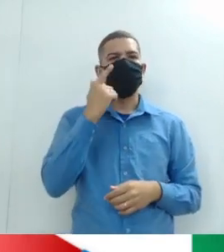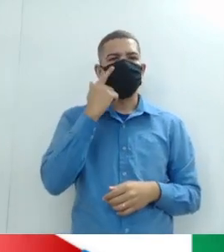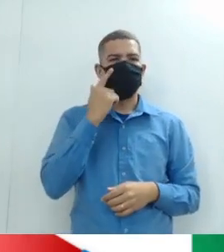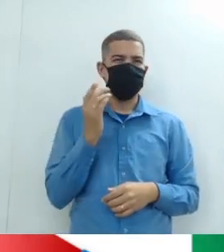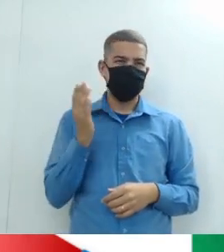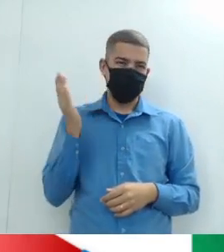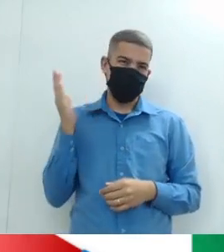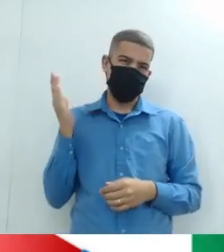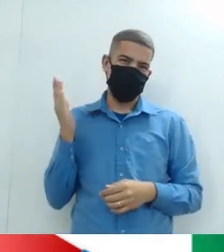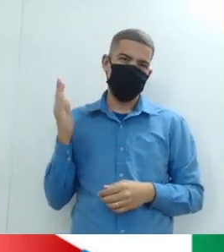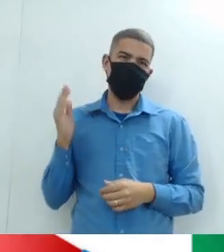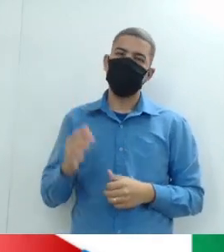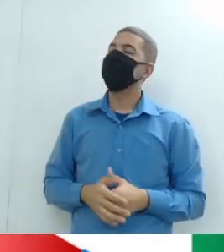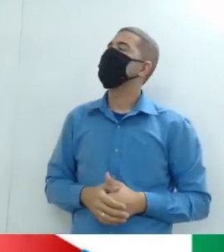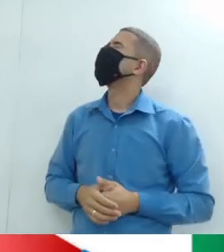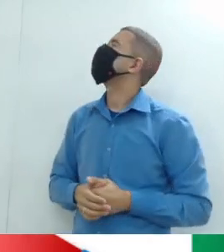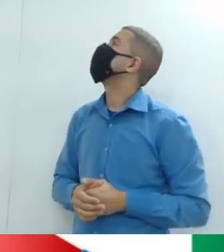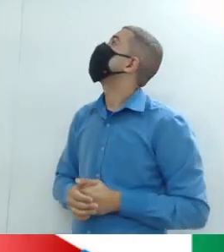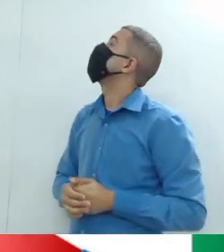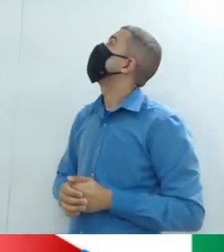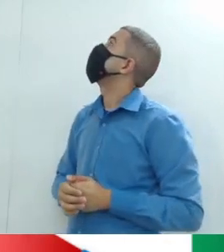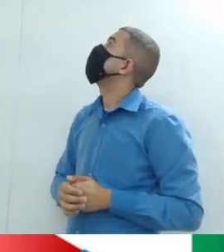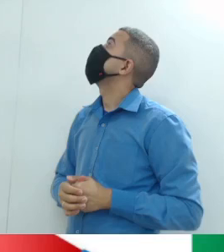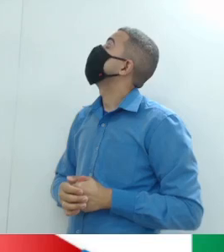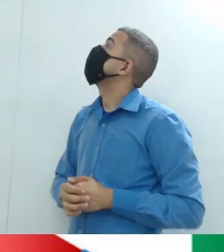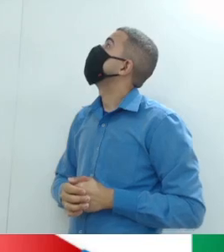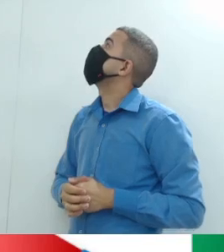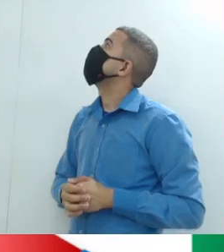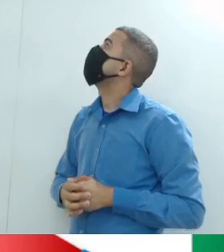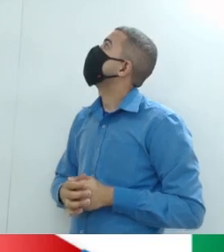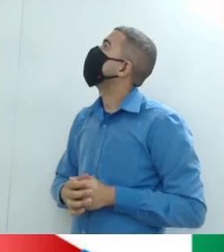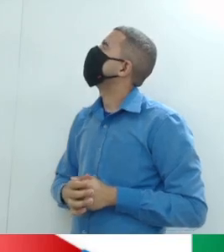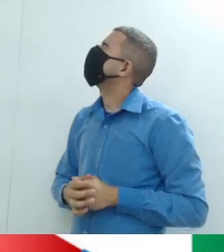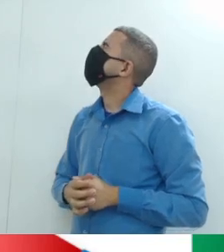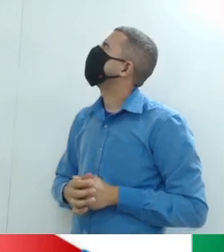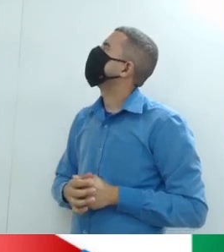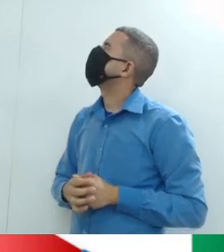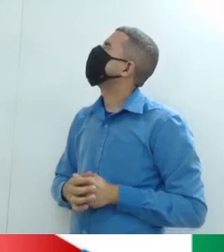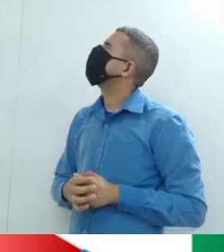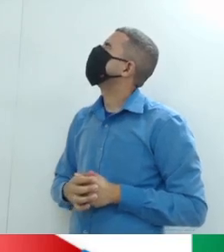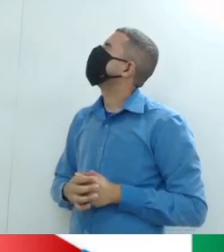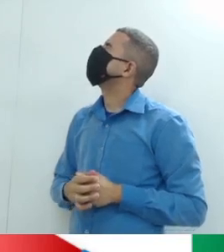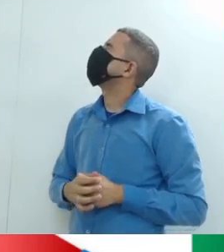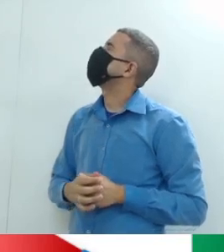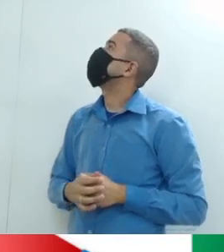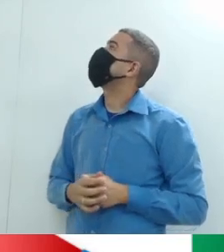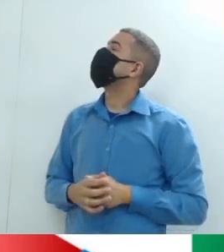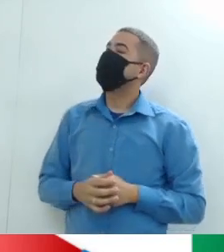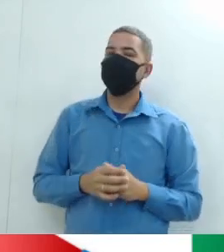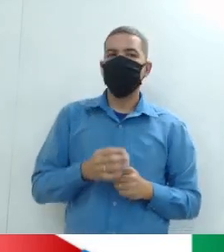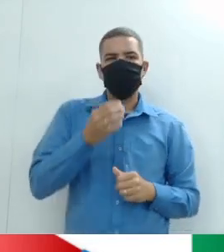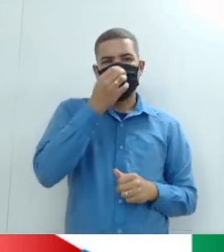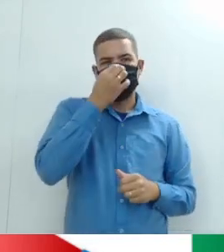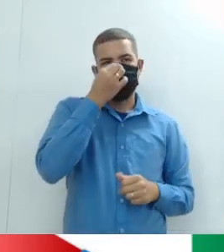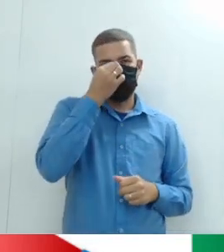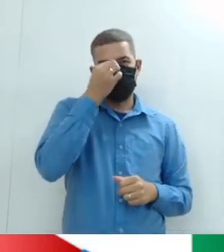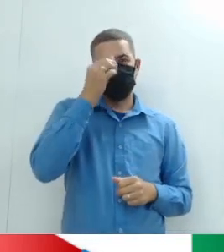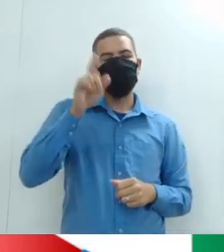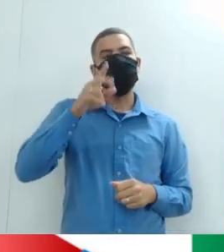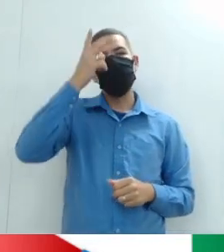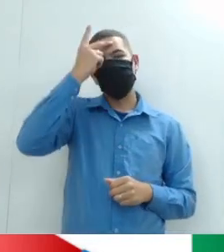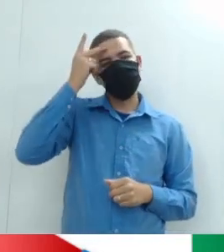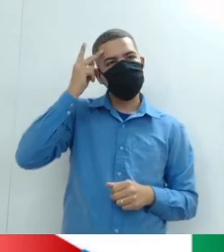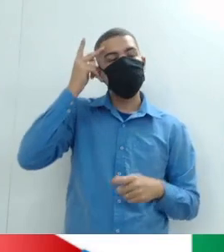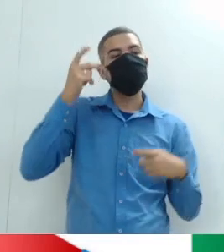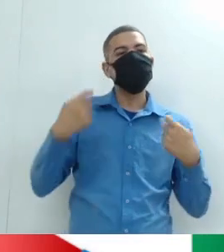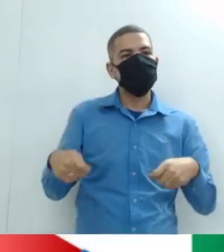ó. Surgiram outros formatos, né, que a própria necessidade humana fez para